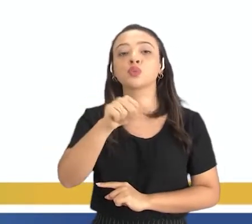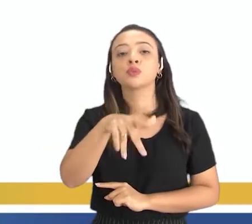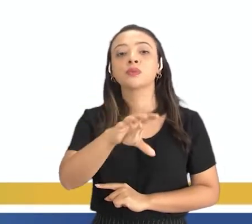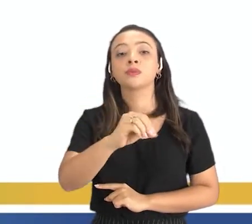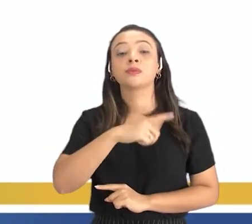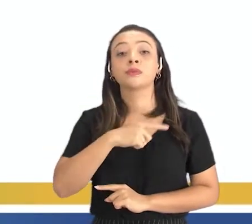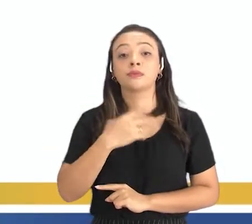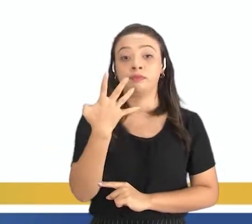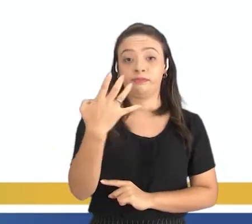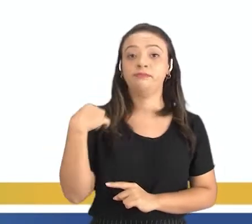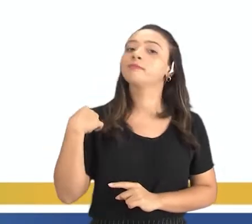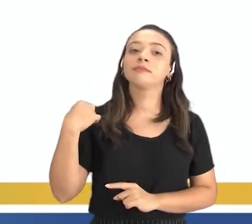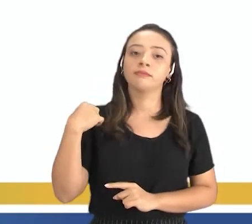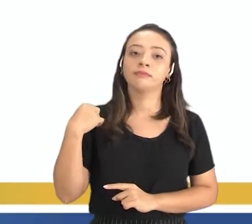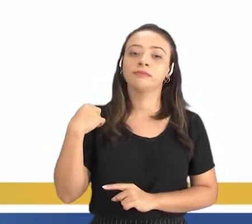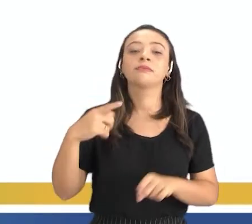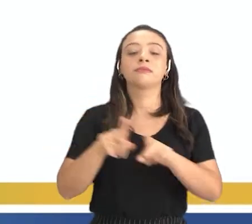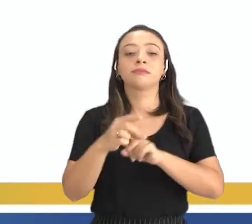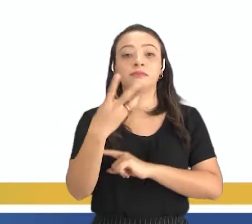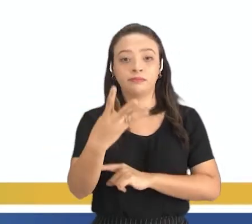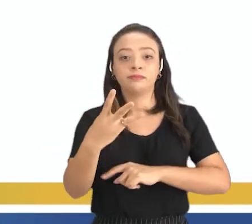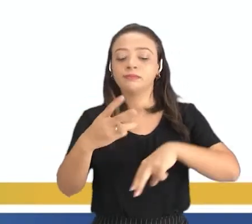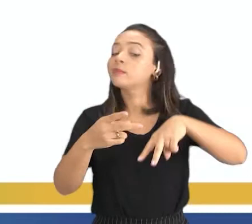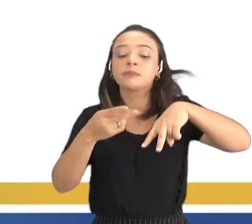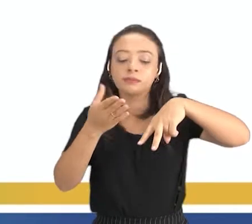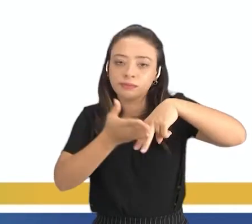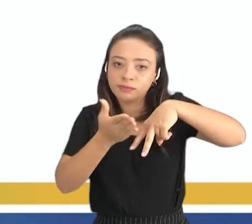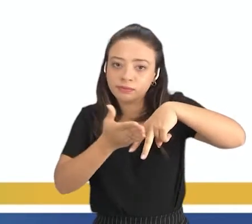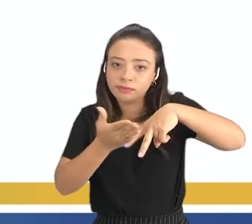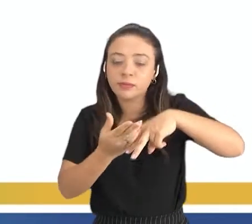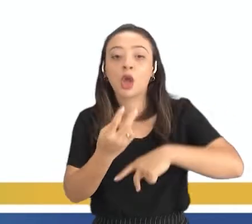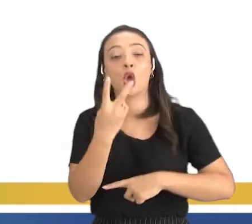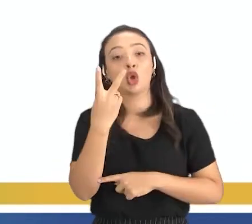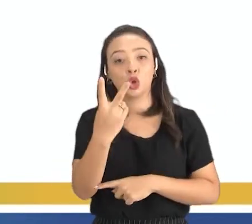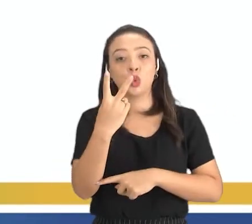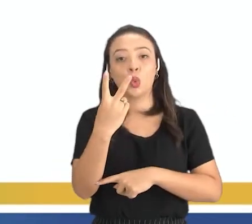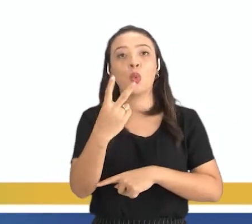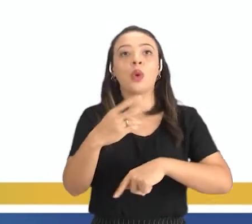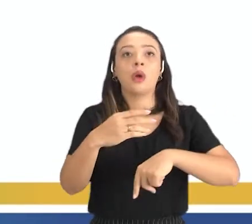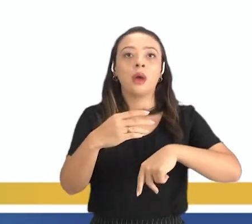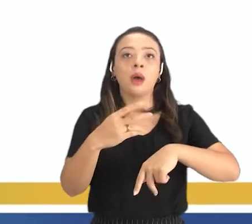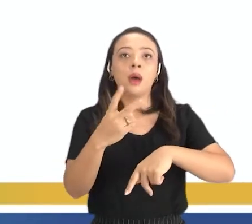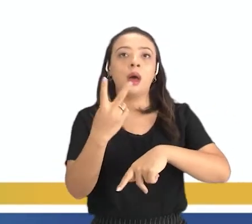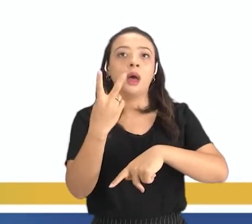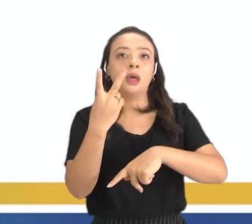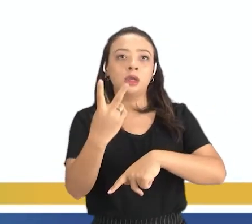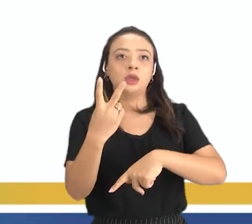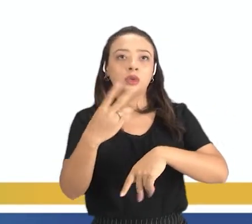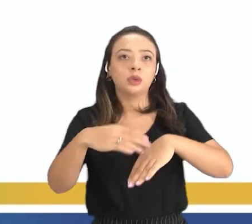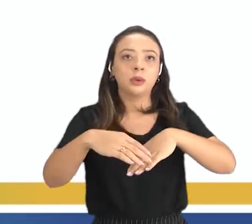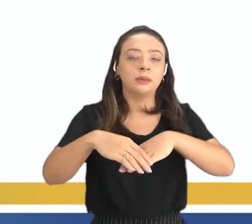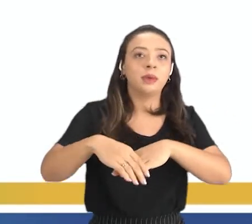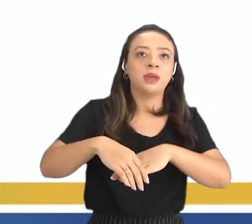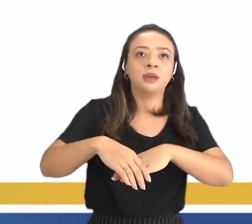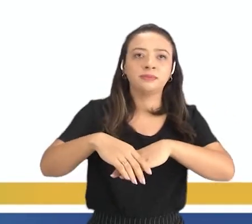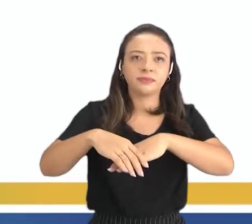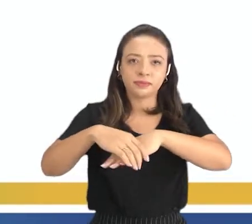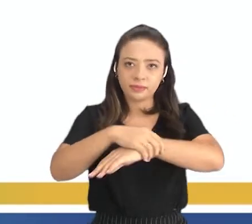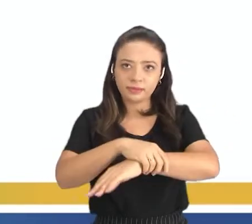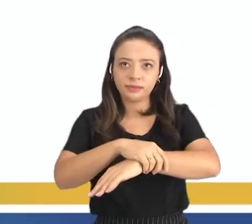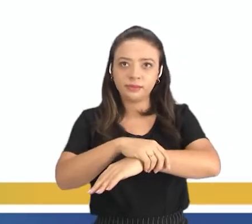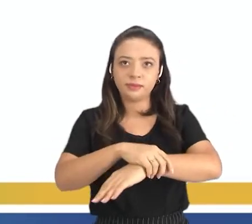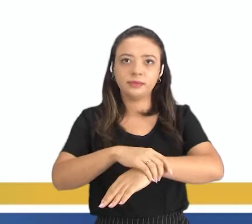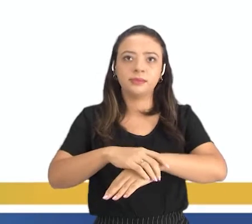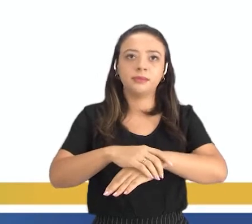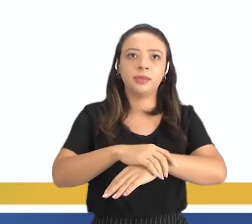4 camisas, 3 calças, 2 pares de meia e 2 pares de sapato. De quantas maneiras